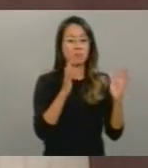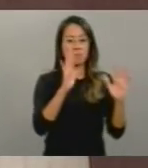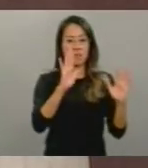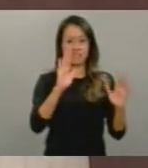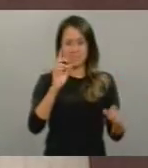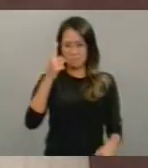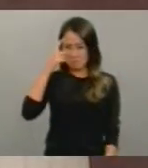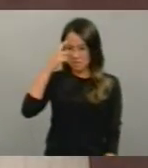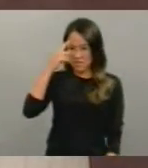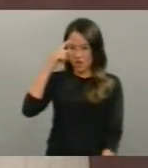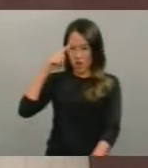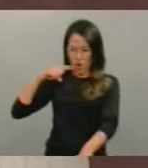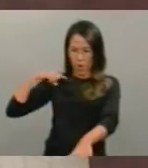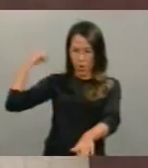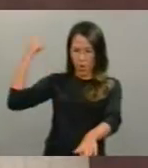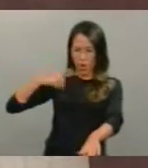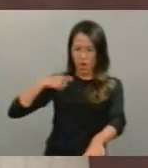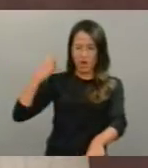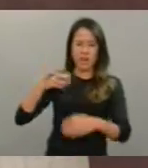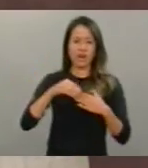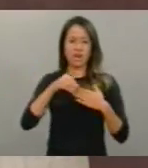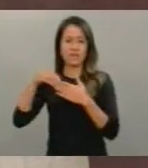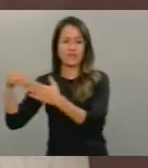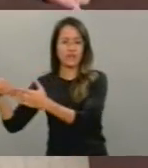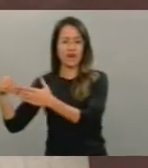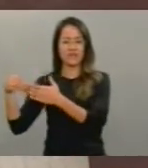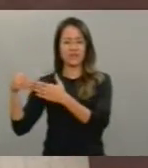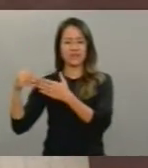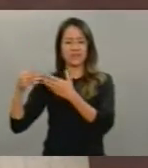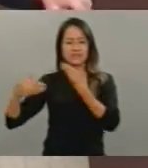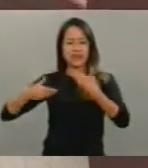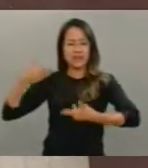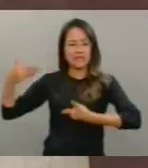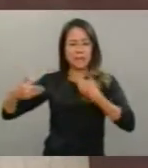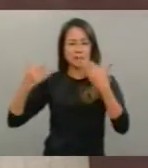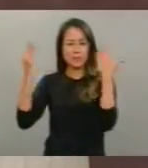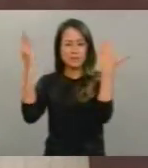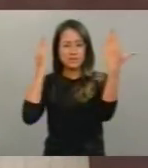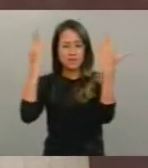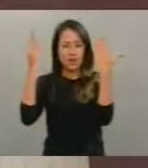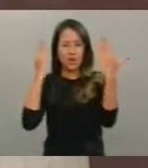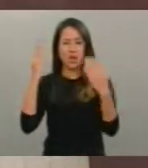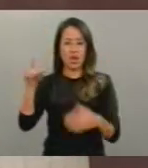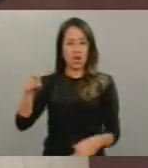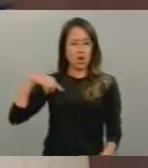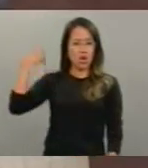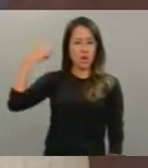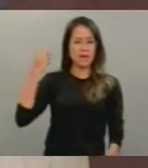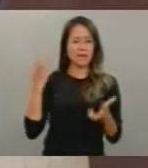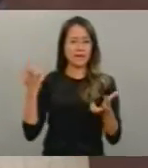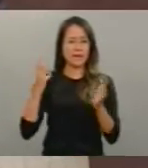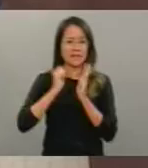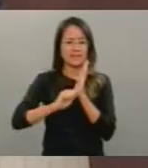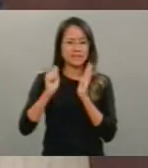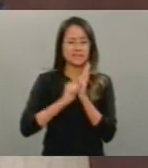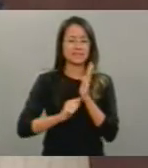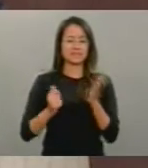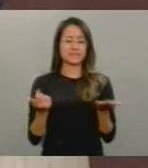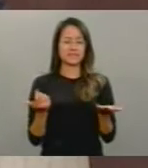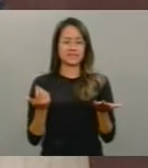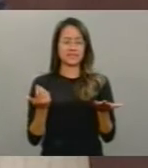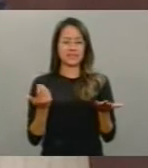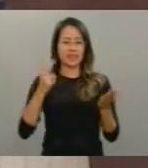Inquisição tratou mulheres que não se adequavam à moral vigente como bruxas e as